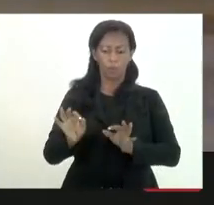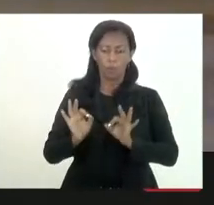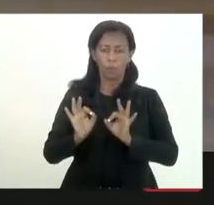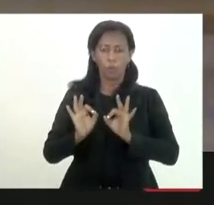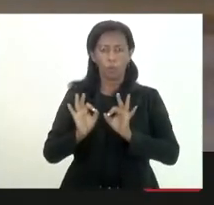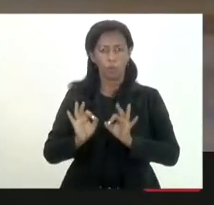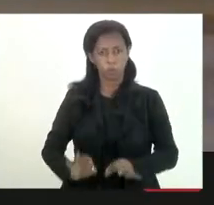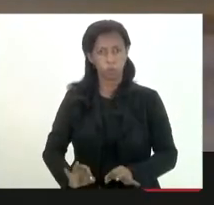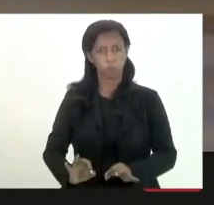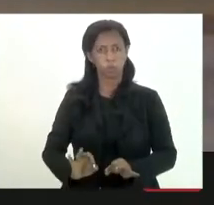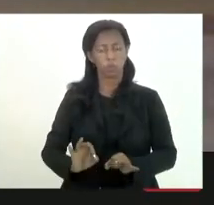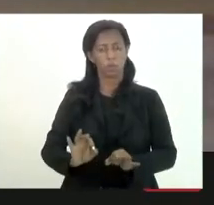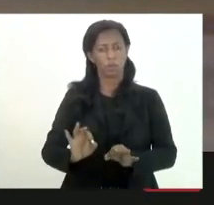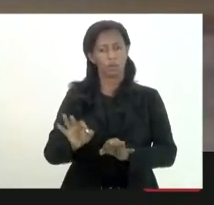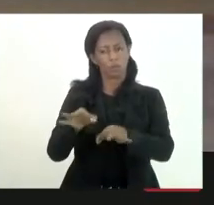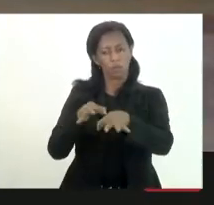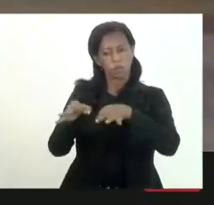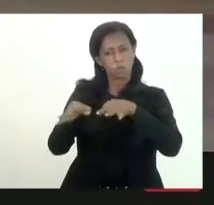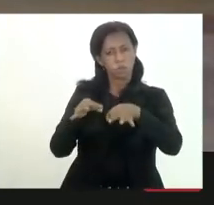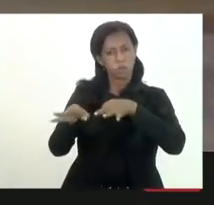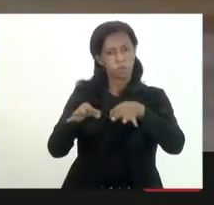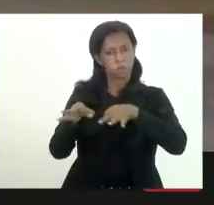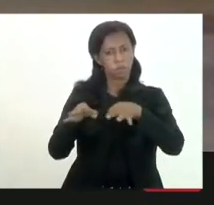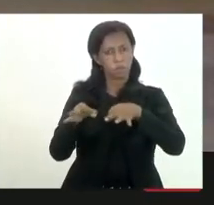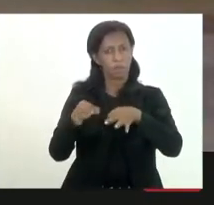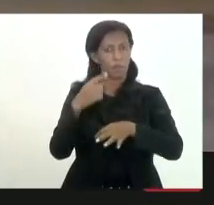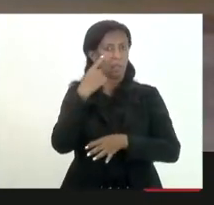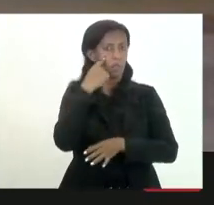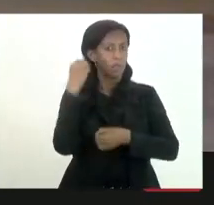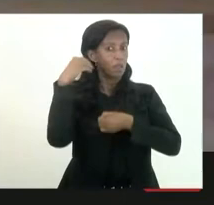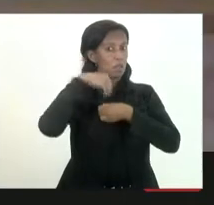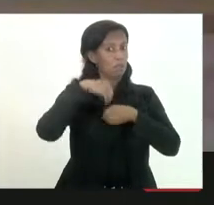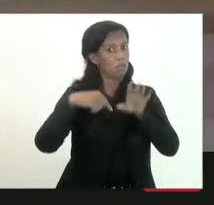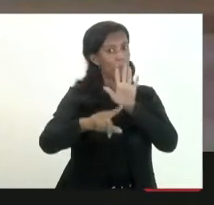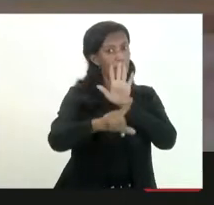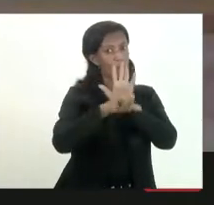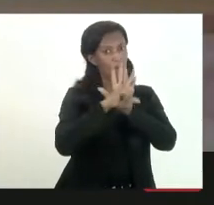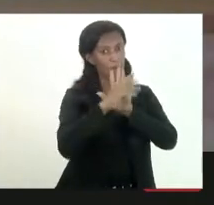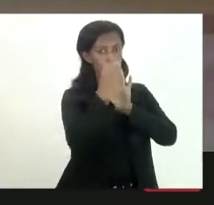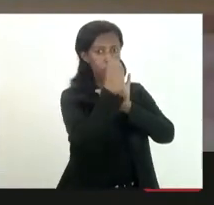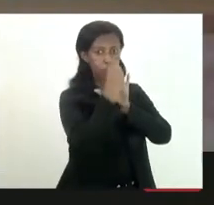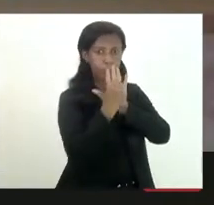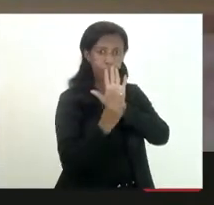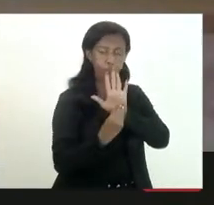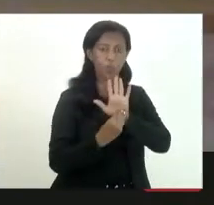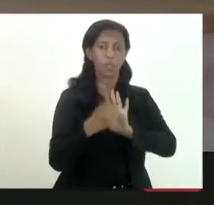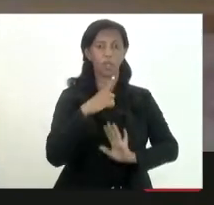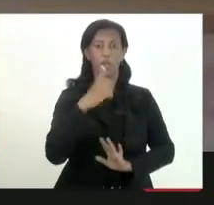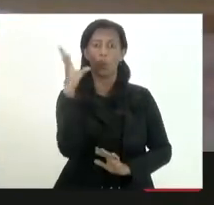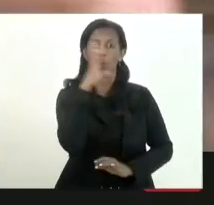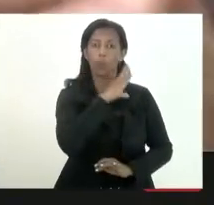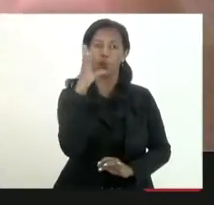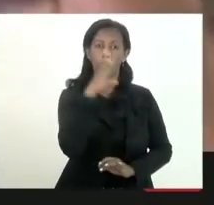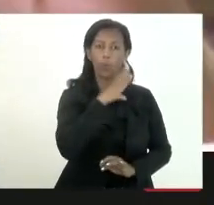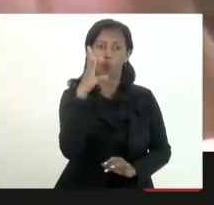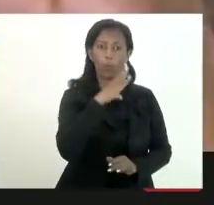efetivação dessas medidas de reparação previstas na legislação e que demandam